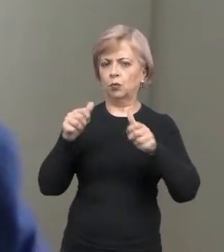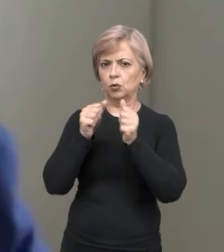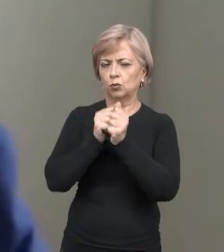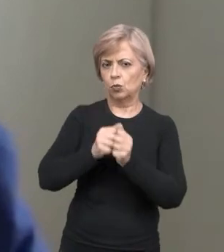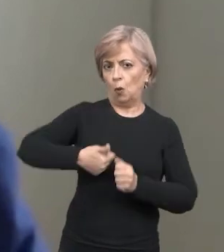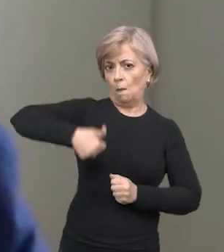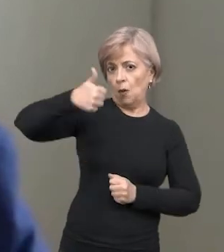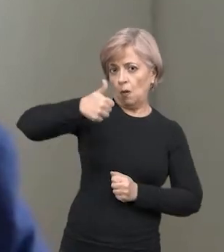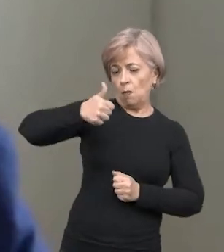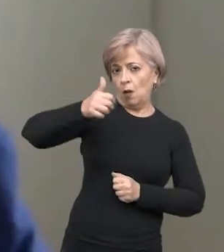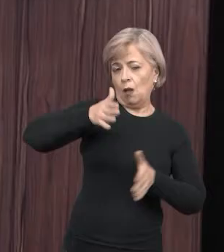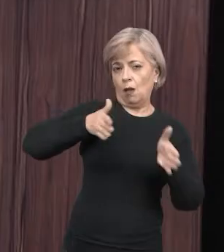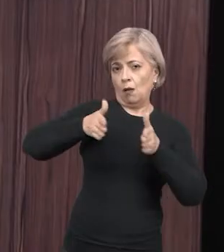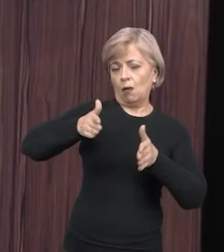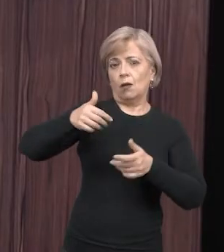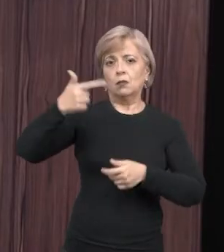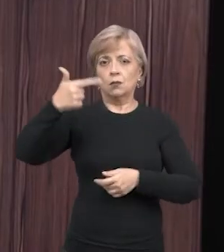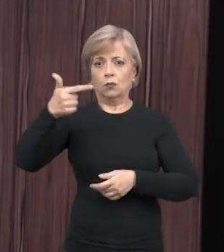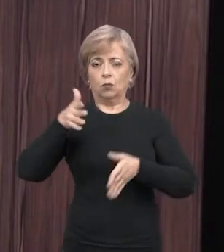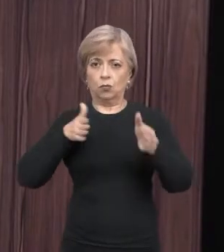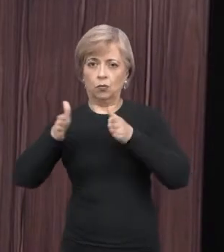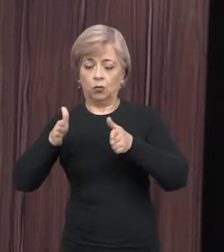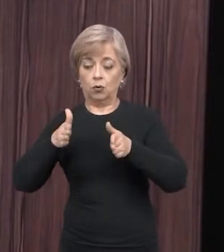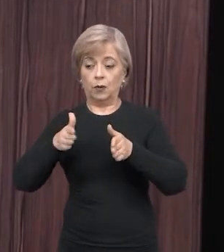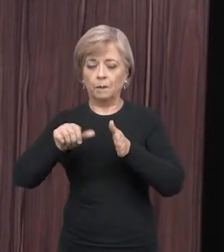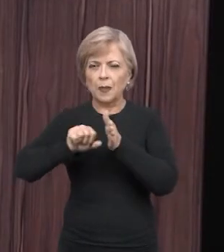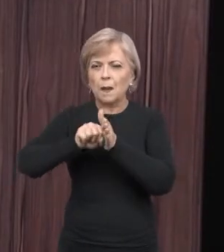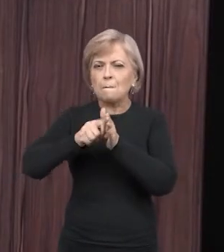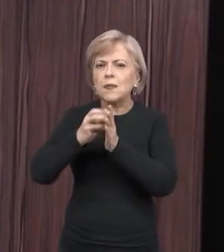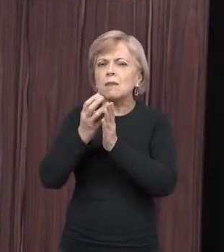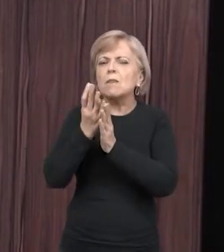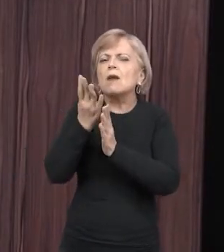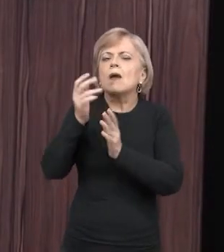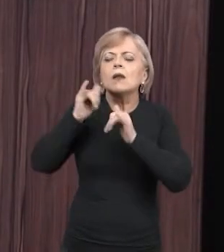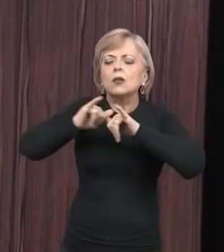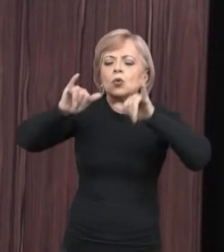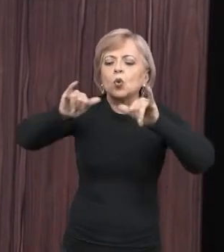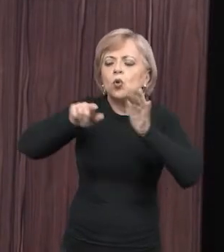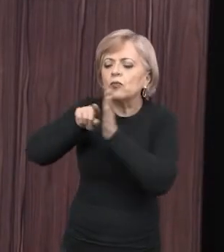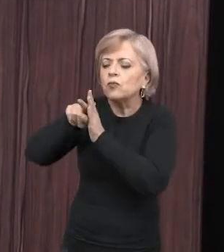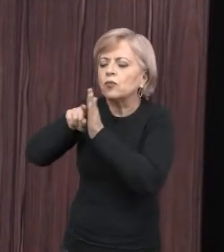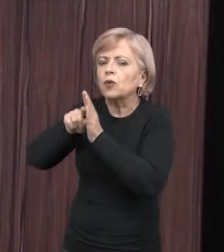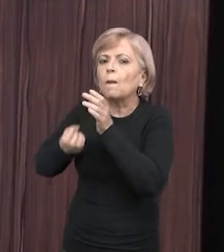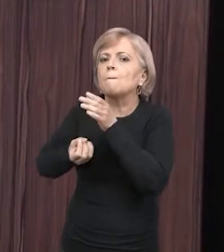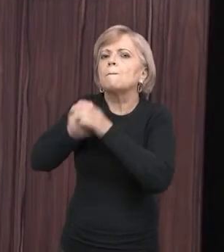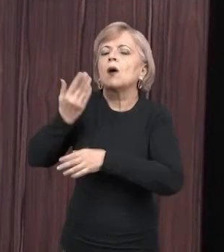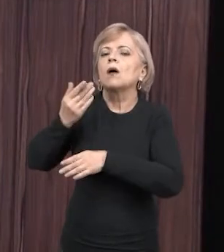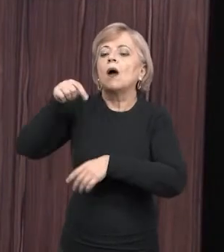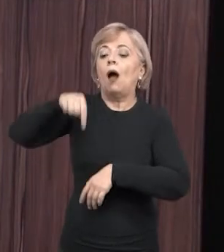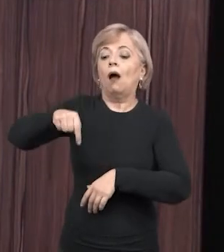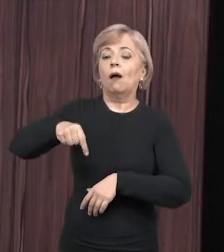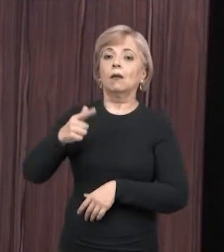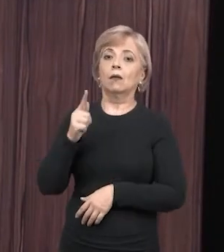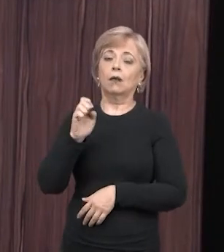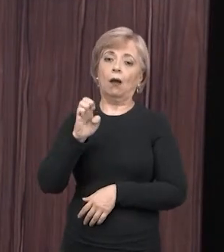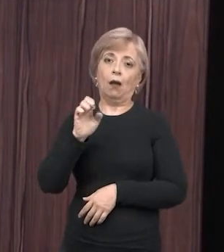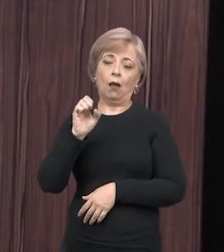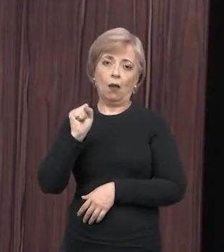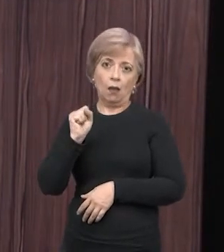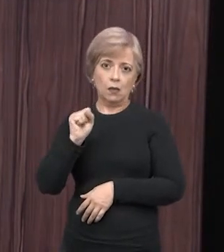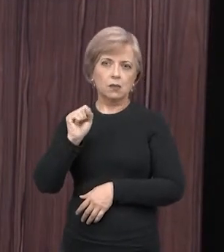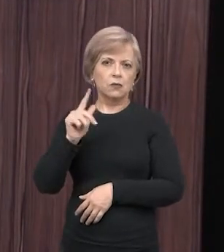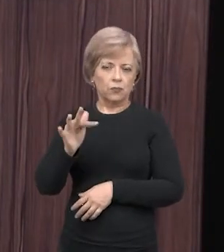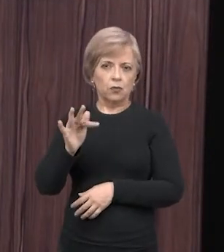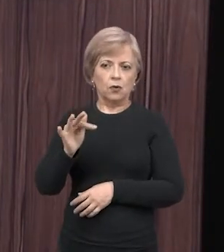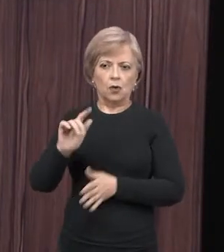instância, junto, por exemplo, ao STJ. As primeiras notícias, as primeiras investigações partiram do GAESF. Nós